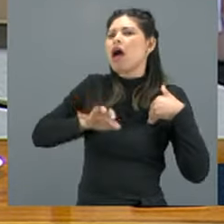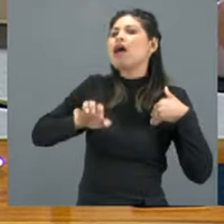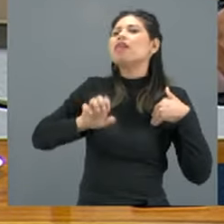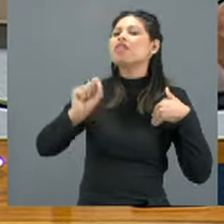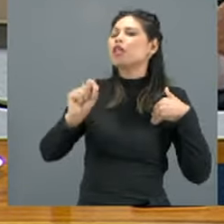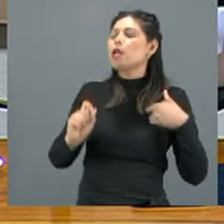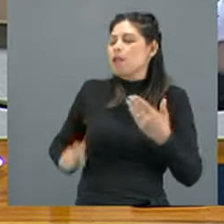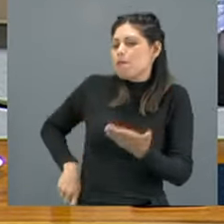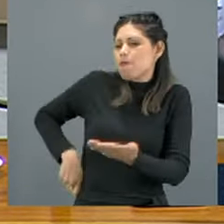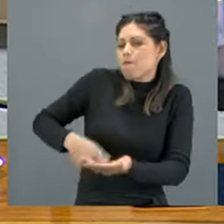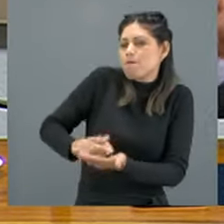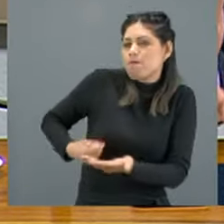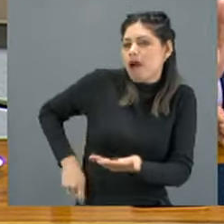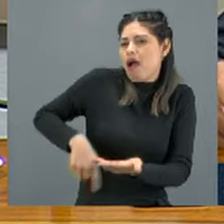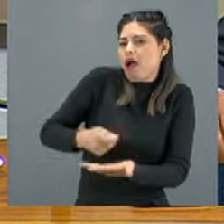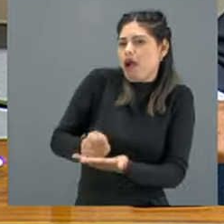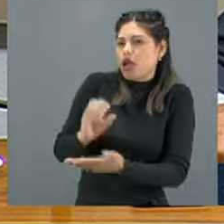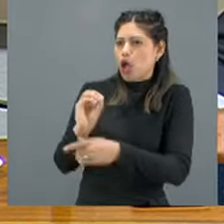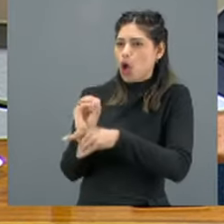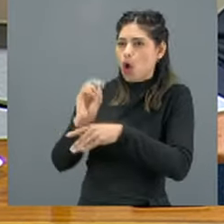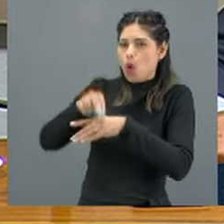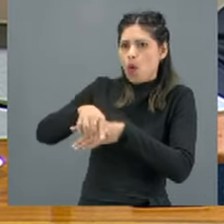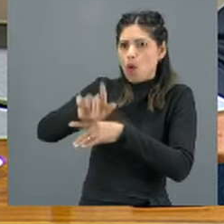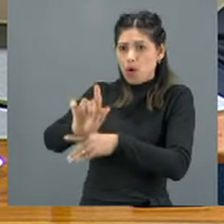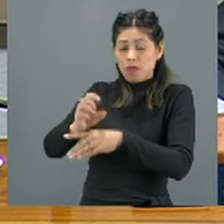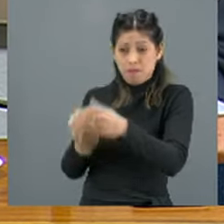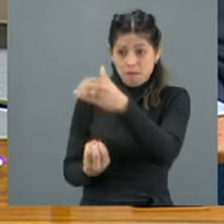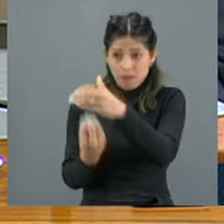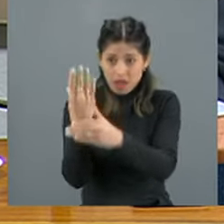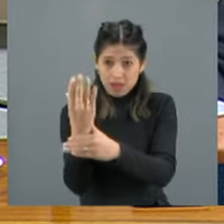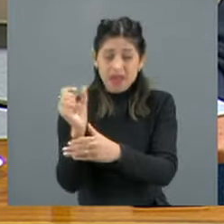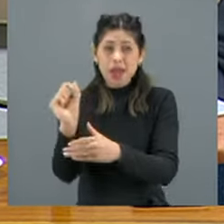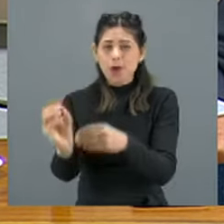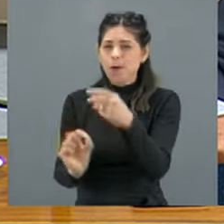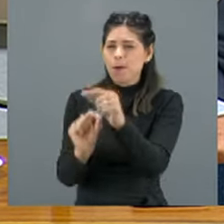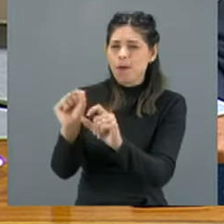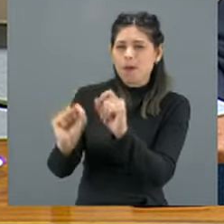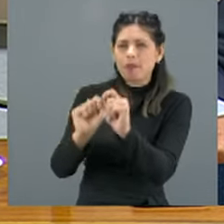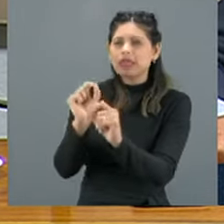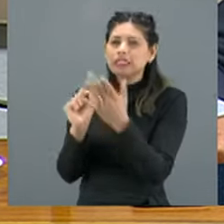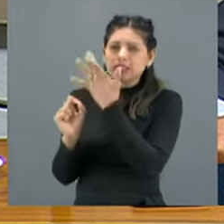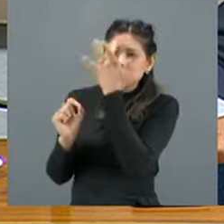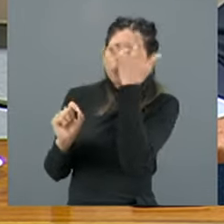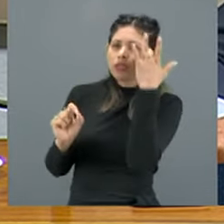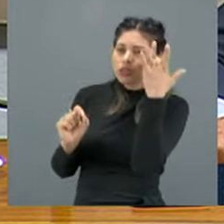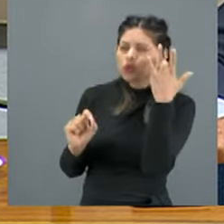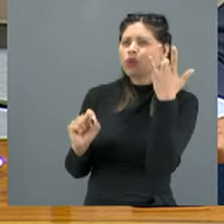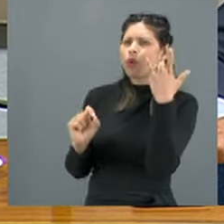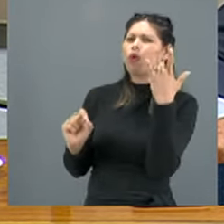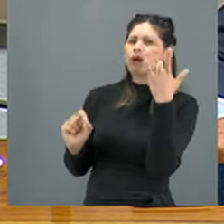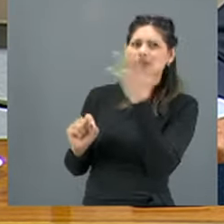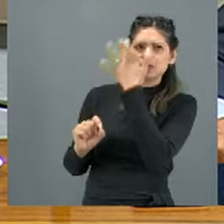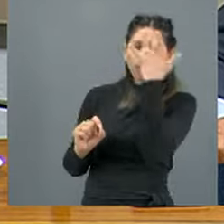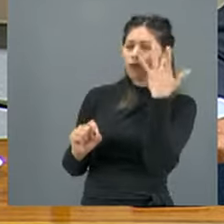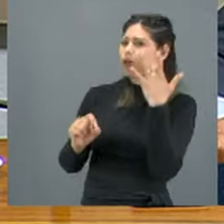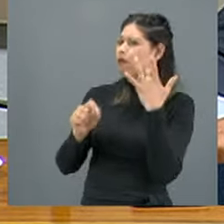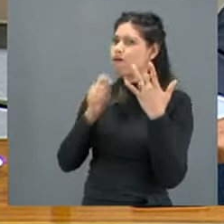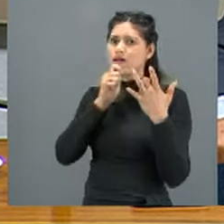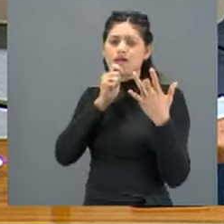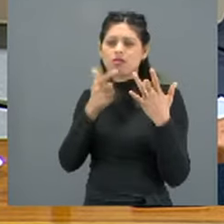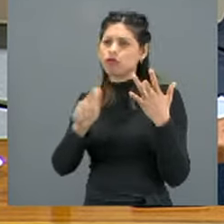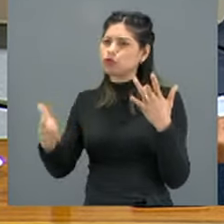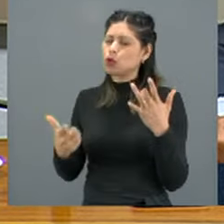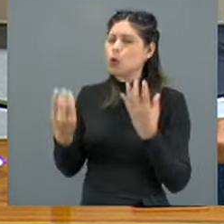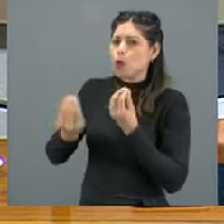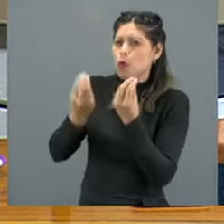para criar e para ampliar reservas, abraçando pessoas, milhares de pessoas que não viviam do extrativismo,